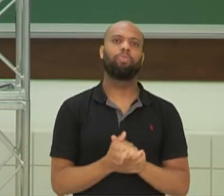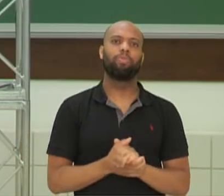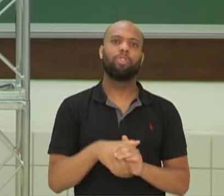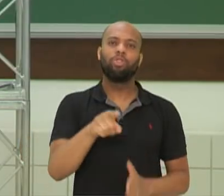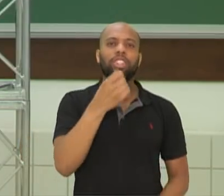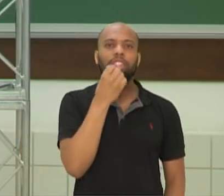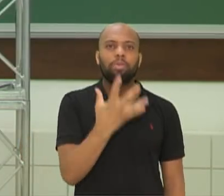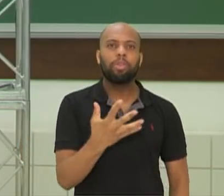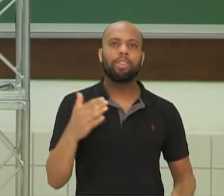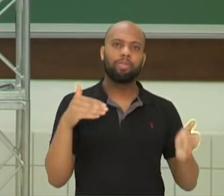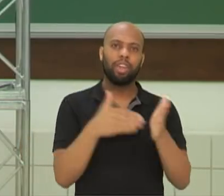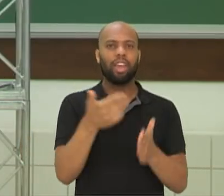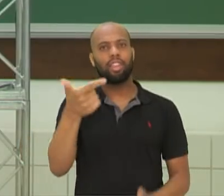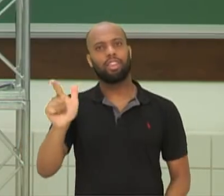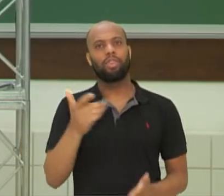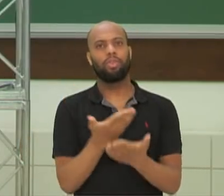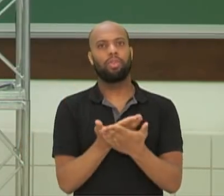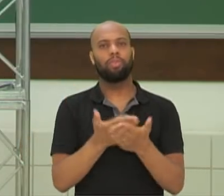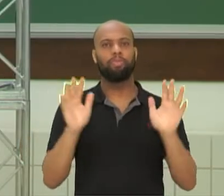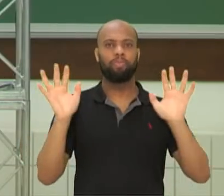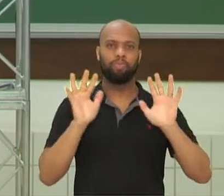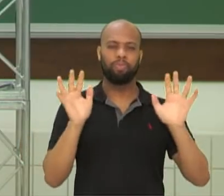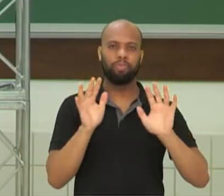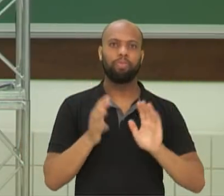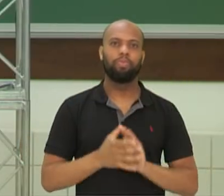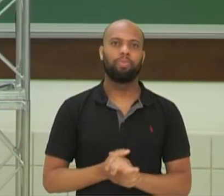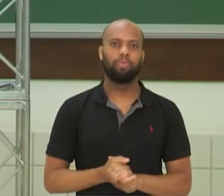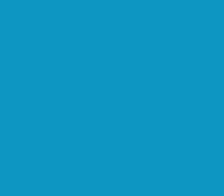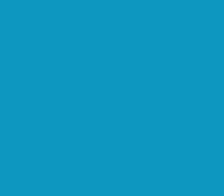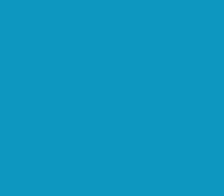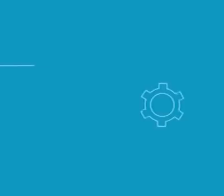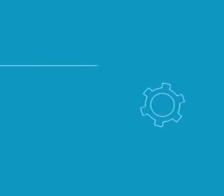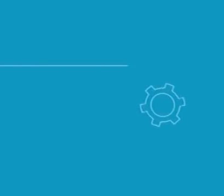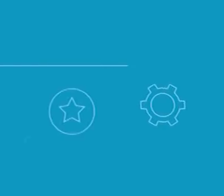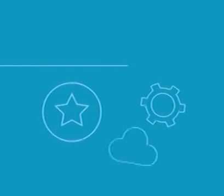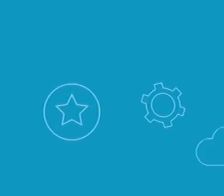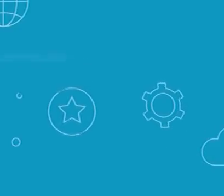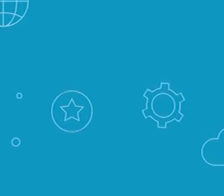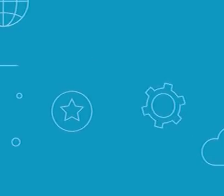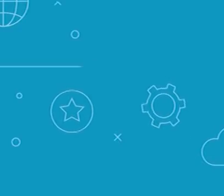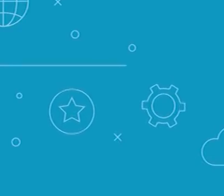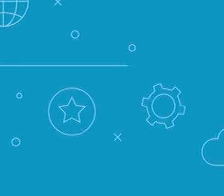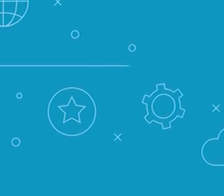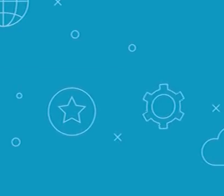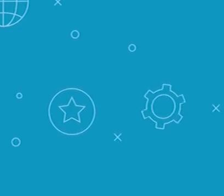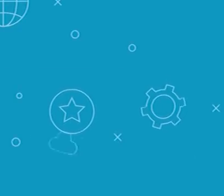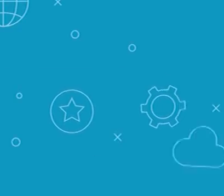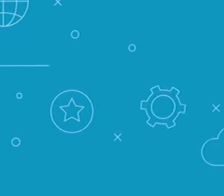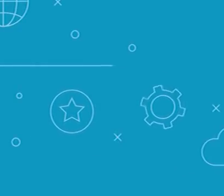Fiquem bem e até a próxima aula.